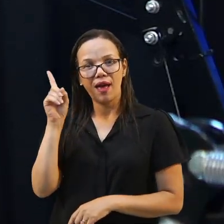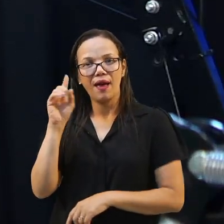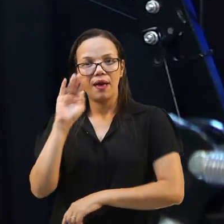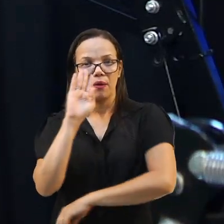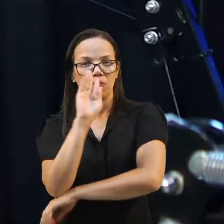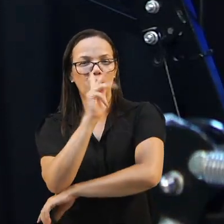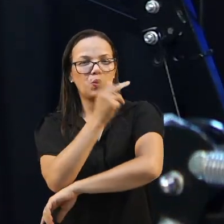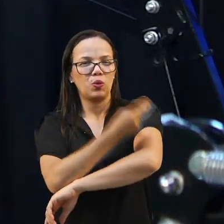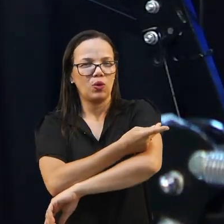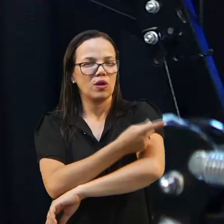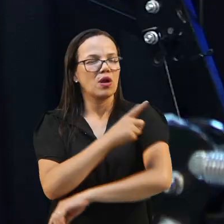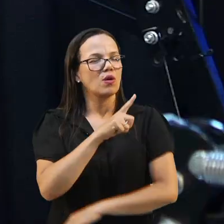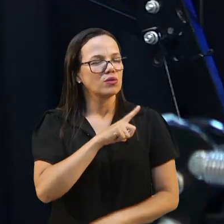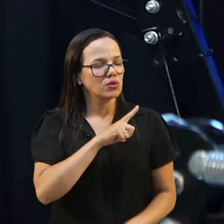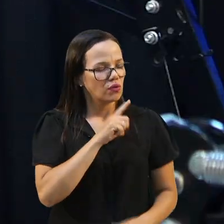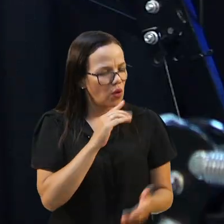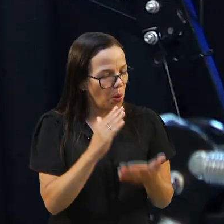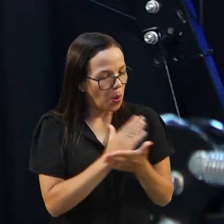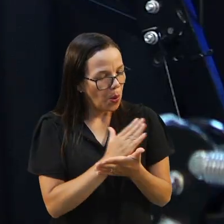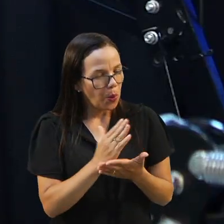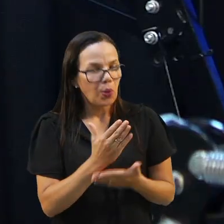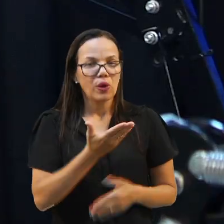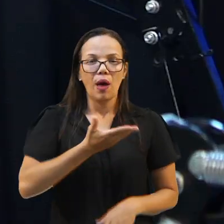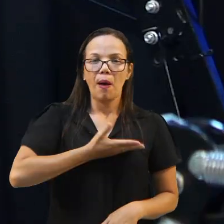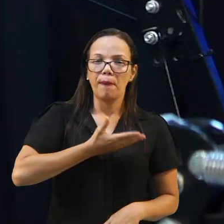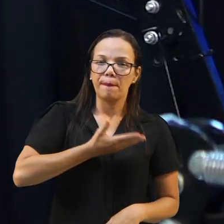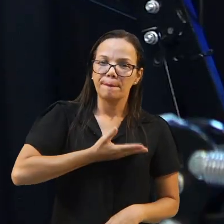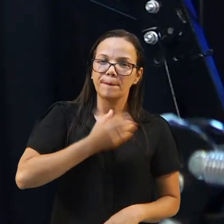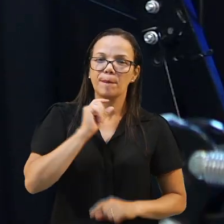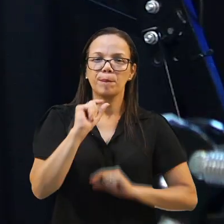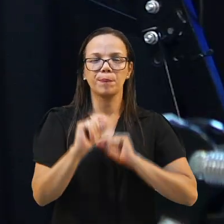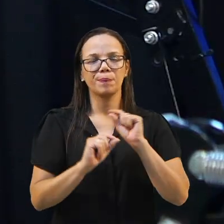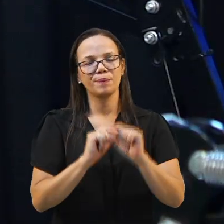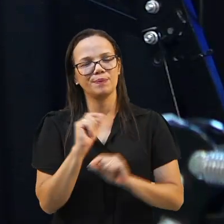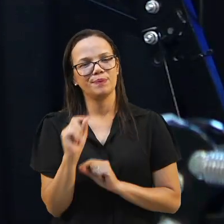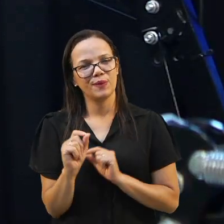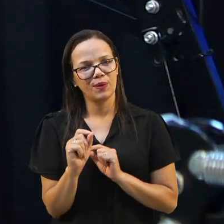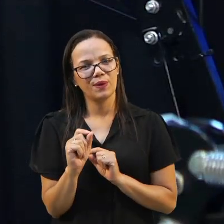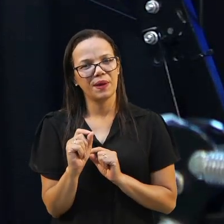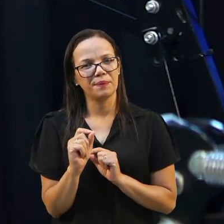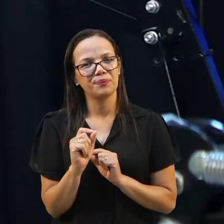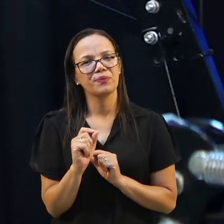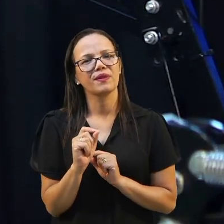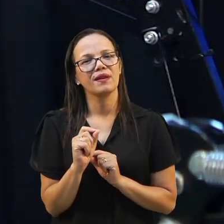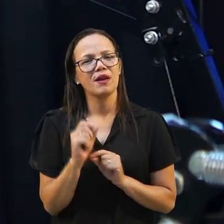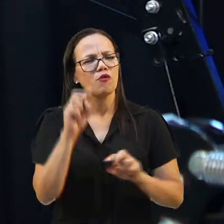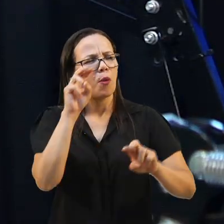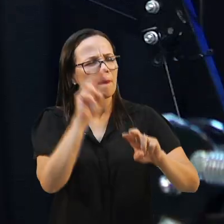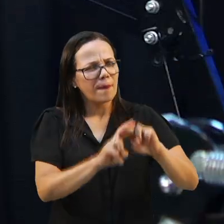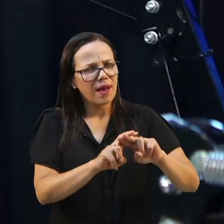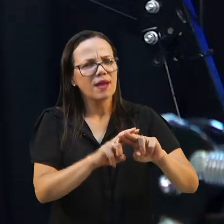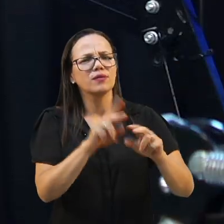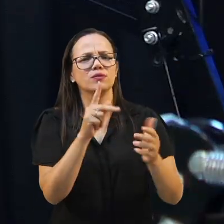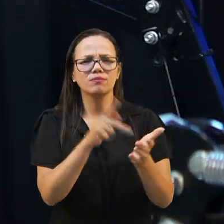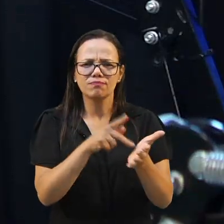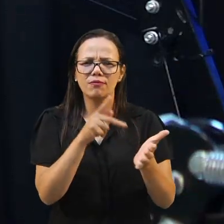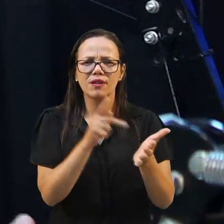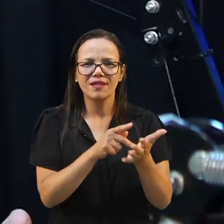Horizonte, eu tive alguns colegas que foram